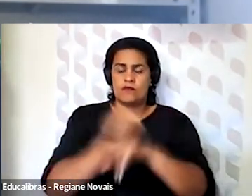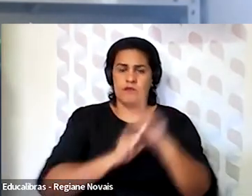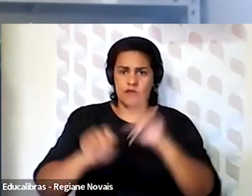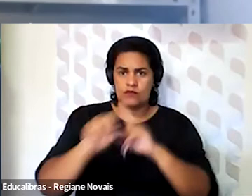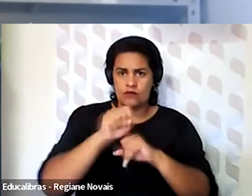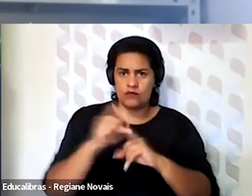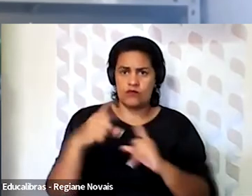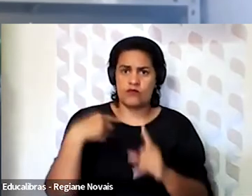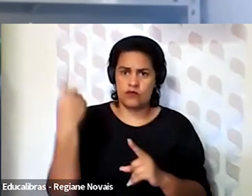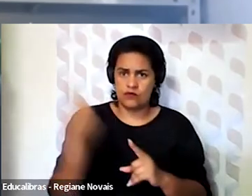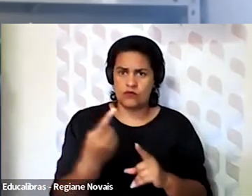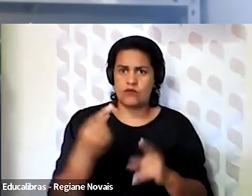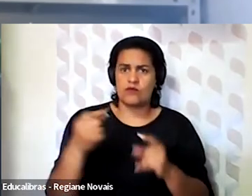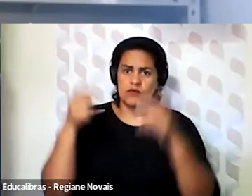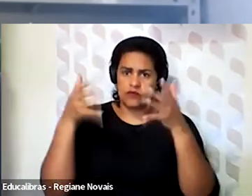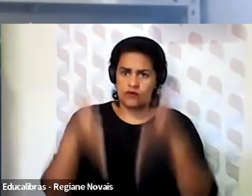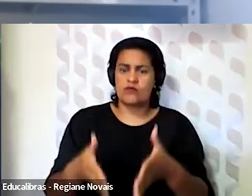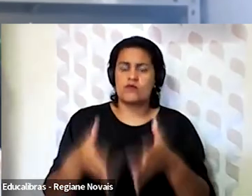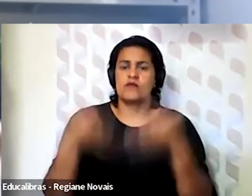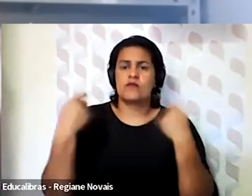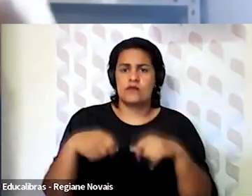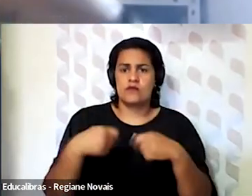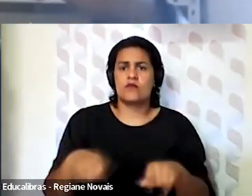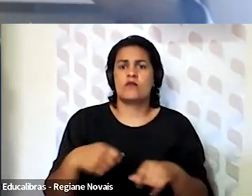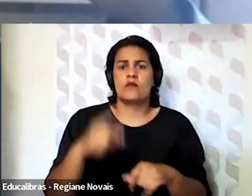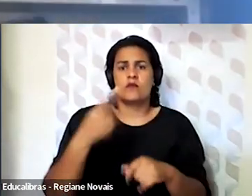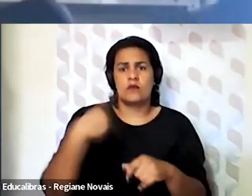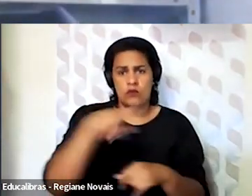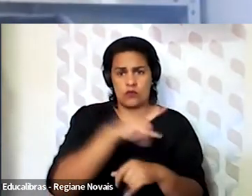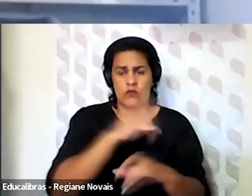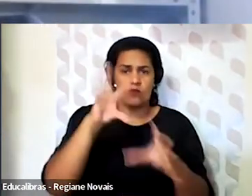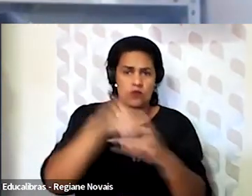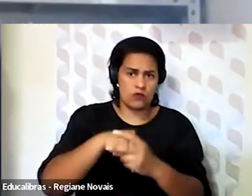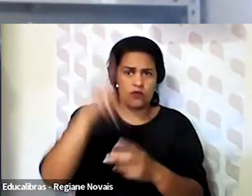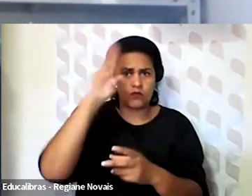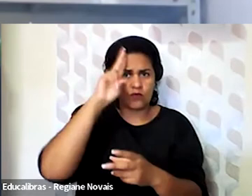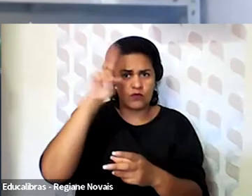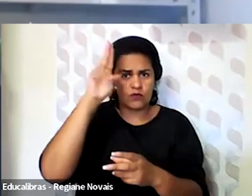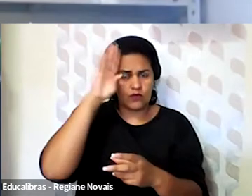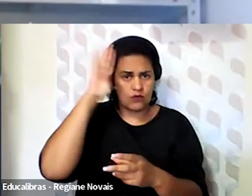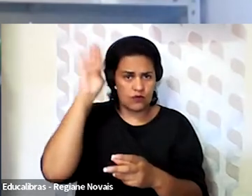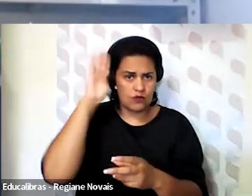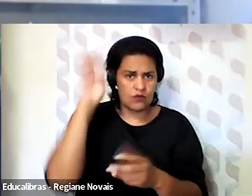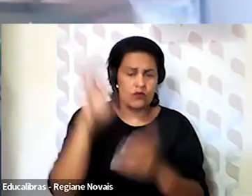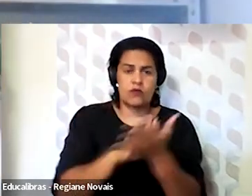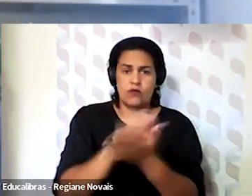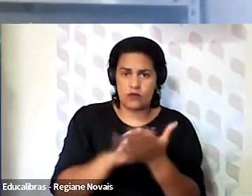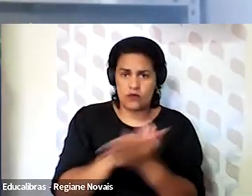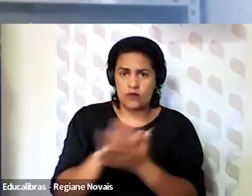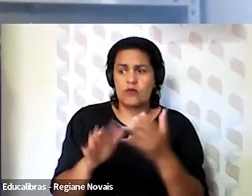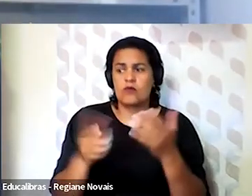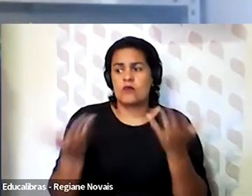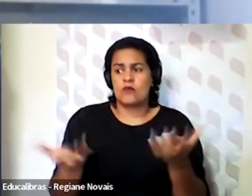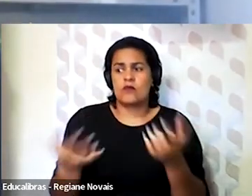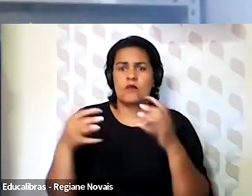sociais ativistas, estejamos na academia ou não, estejamos em territórios da periferia, como a Favela da Maré ou